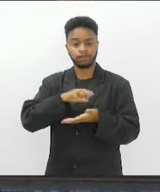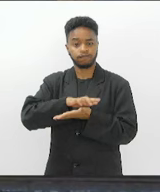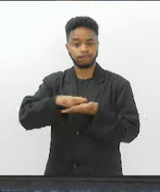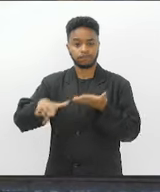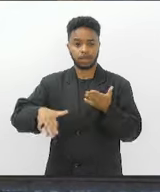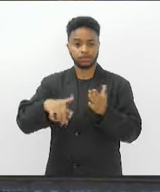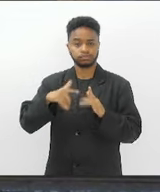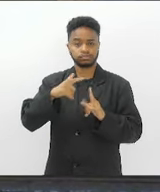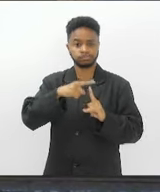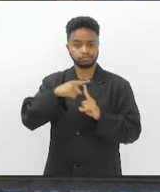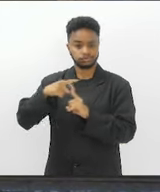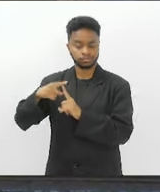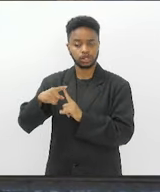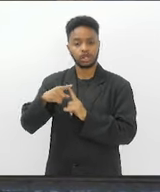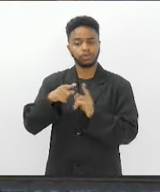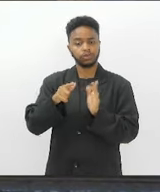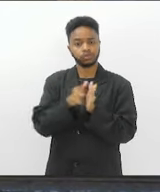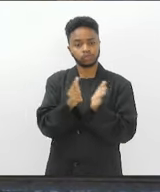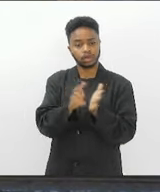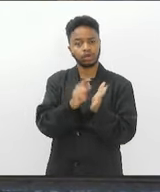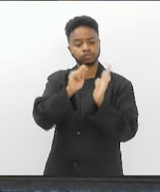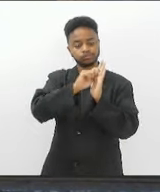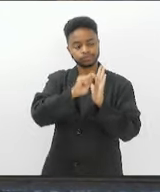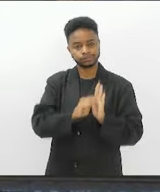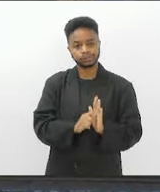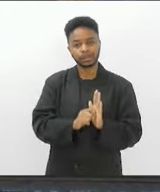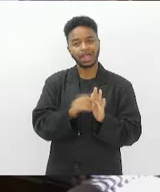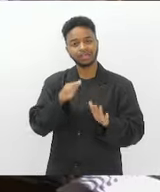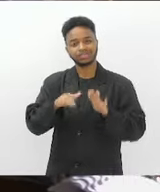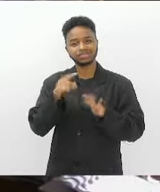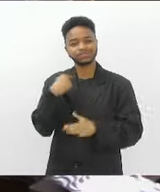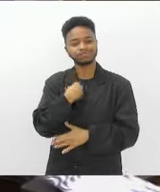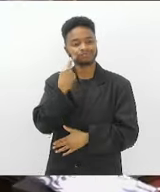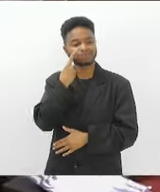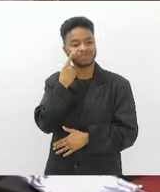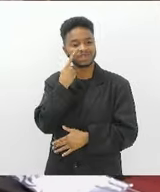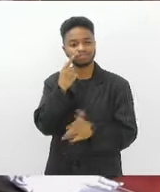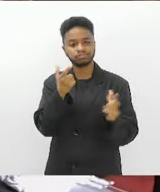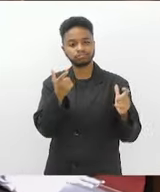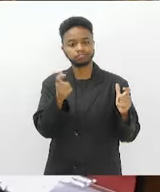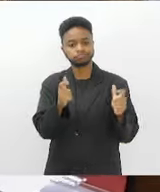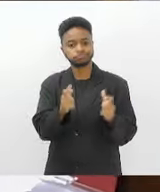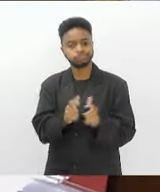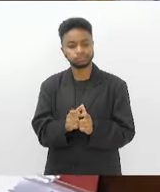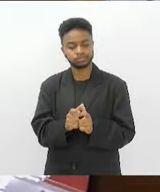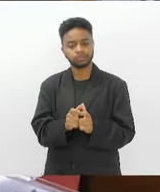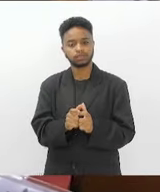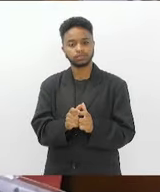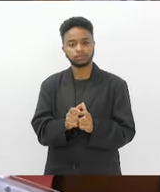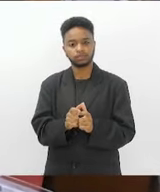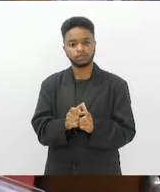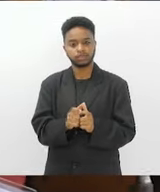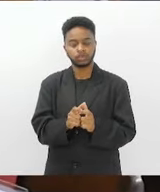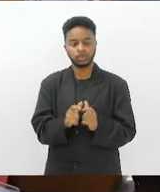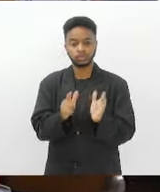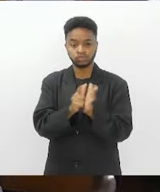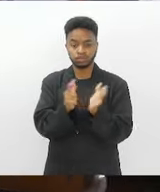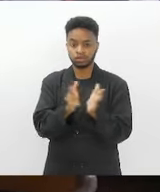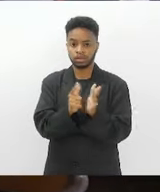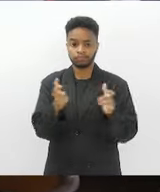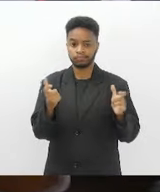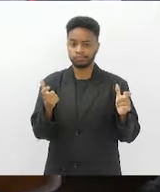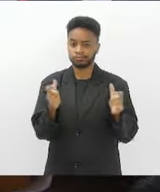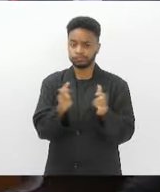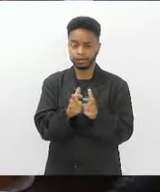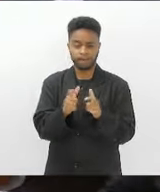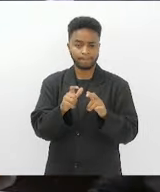gente olha, infelizmente, a diminuição da mídia escrita, mídia